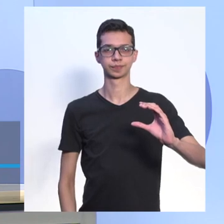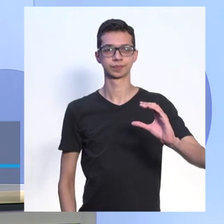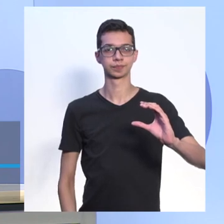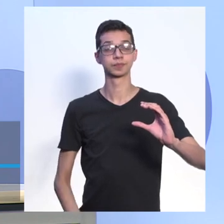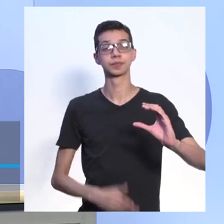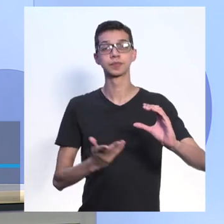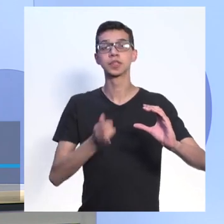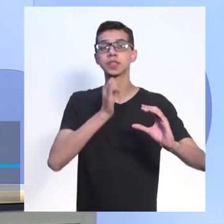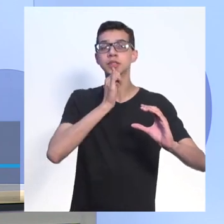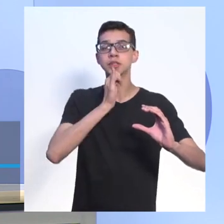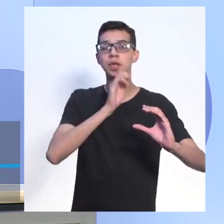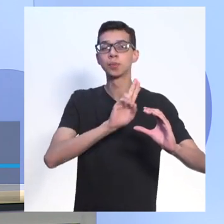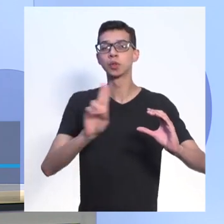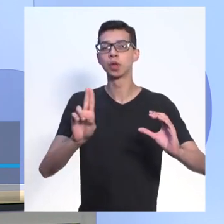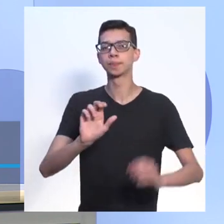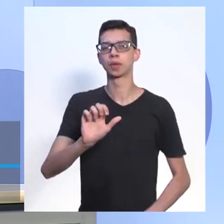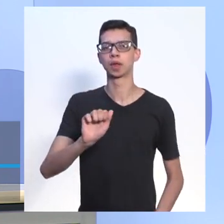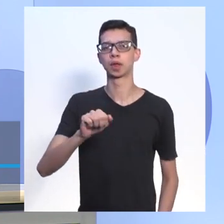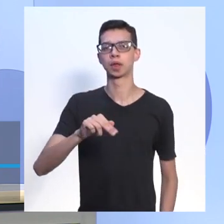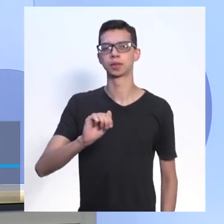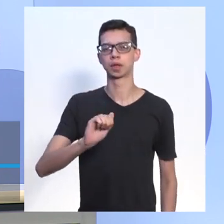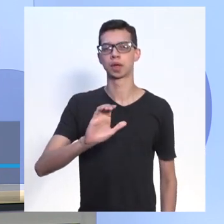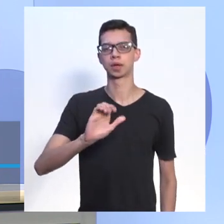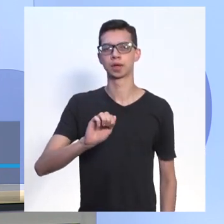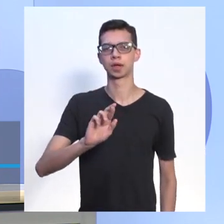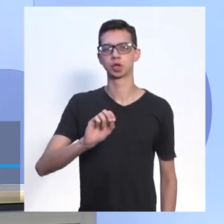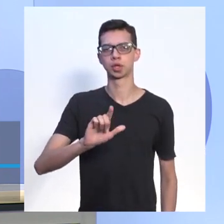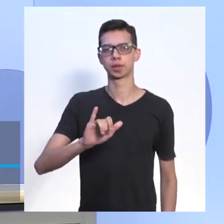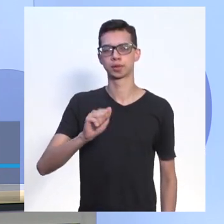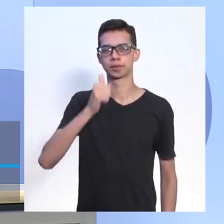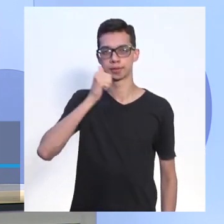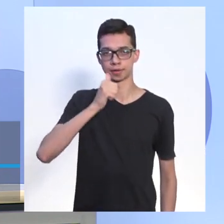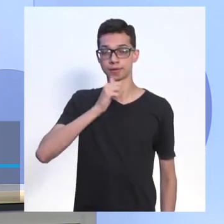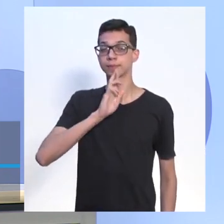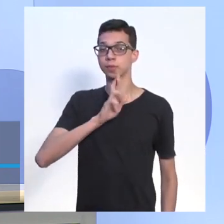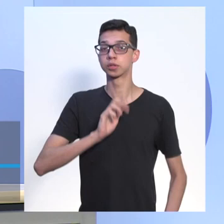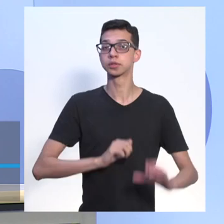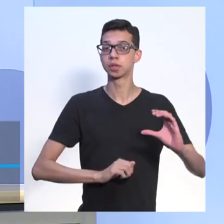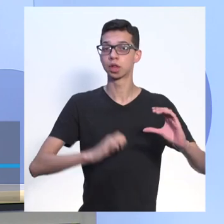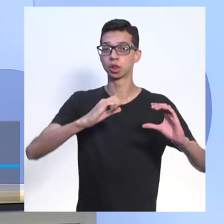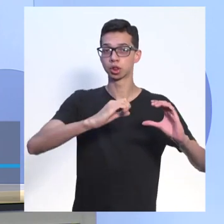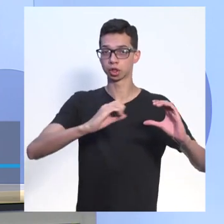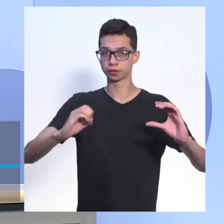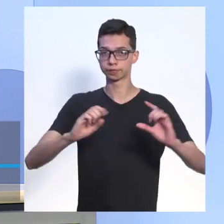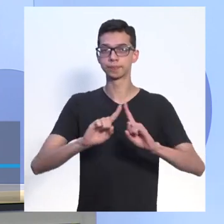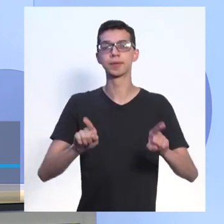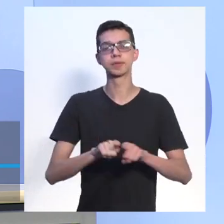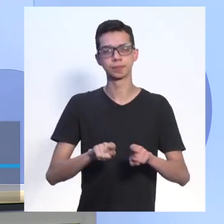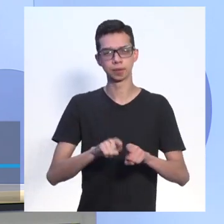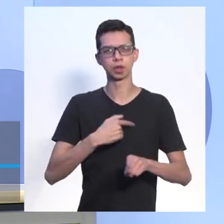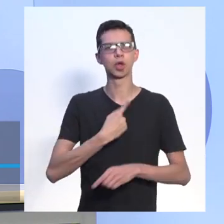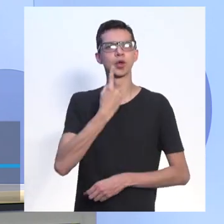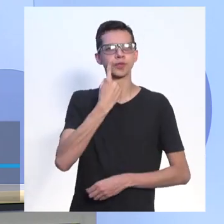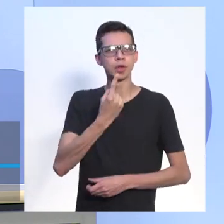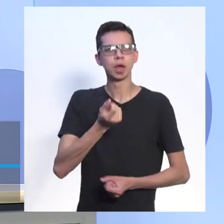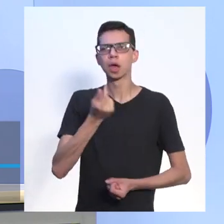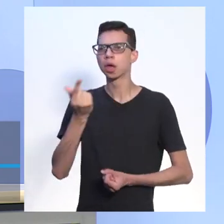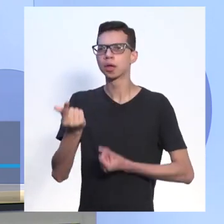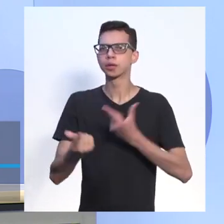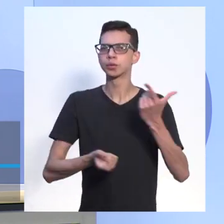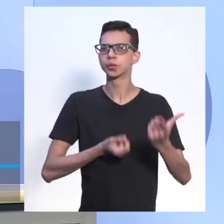Então, por exemplo, eu tenho a Ana Carolina que colocou a resposta a C como 900. Mas eu também encontrei alguns